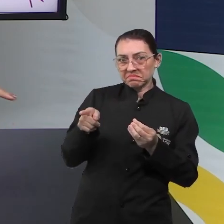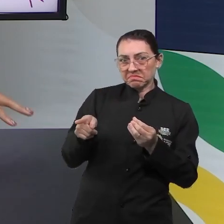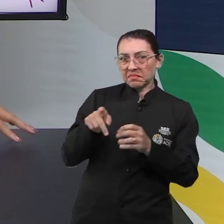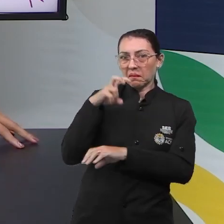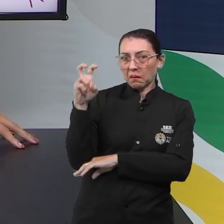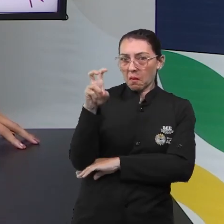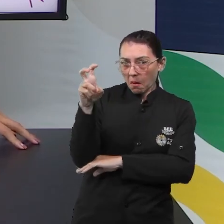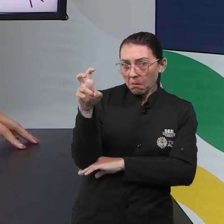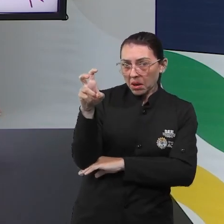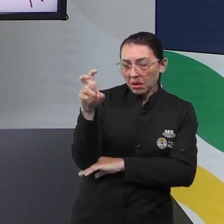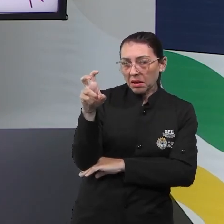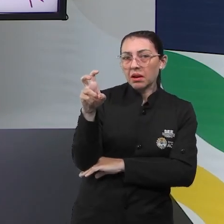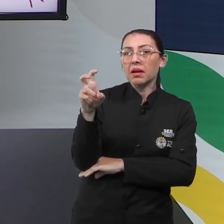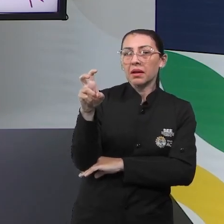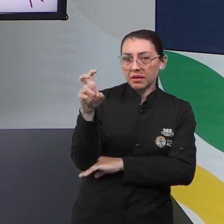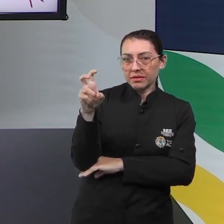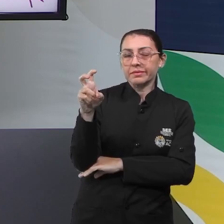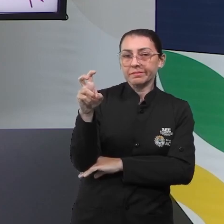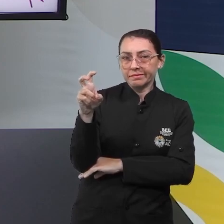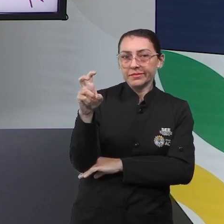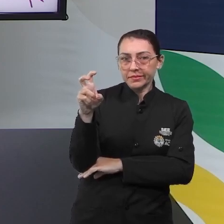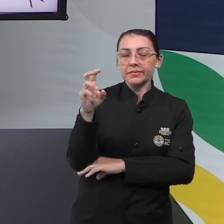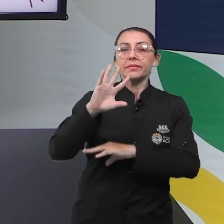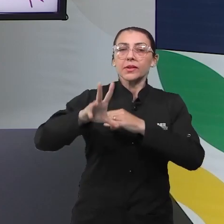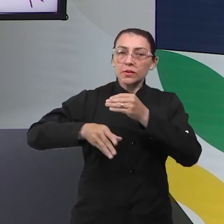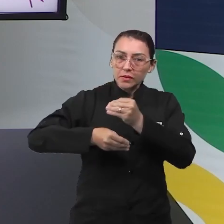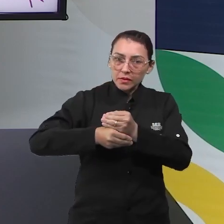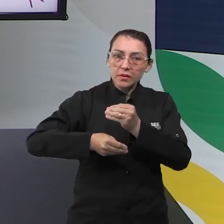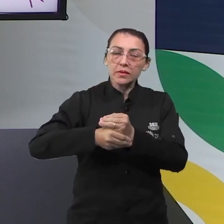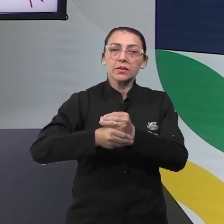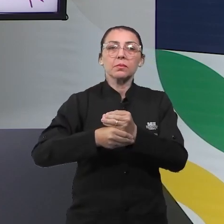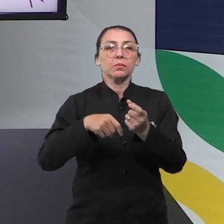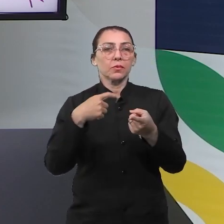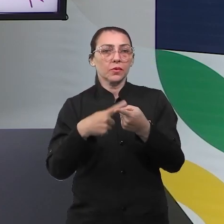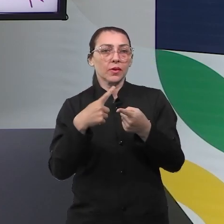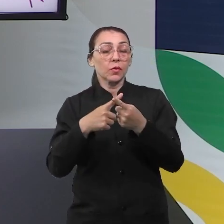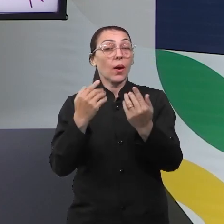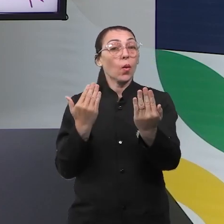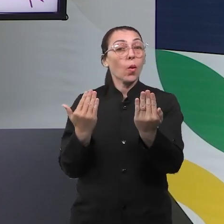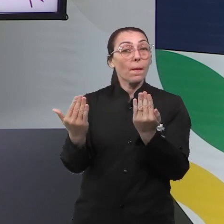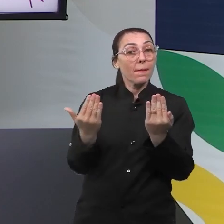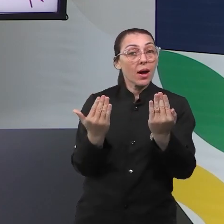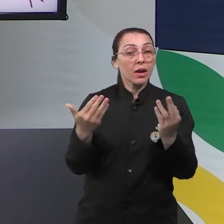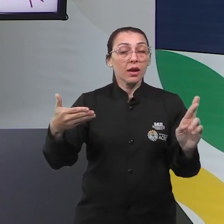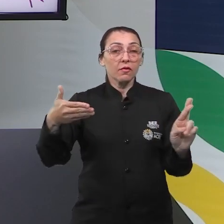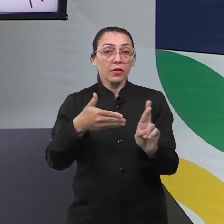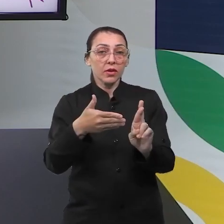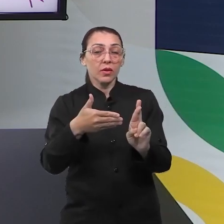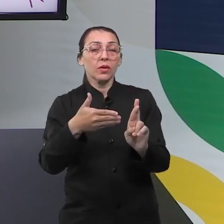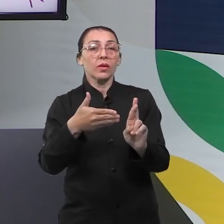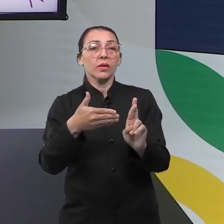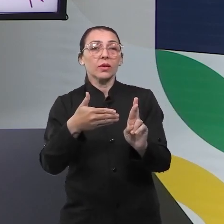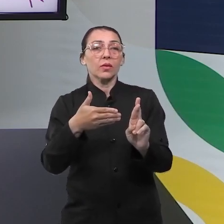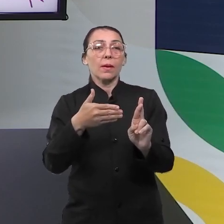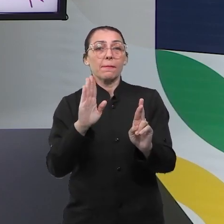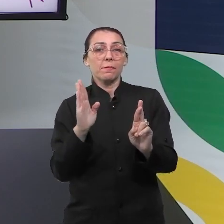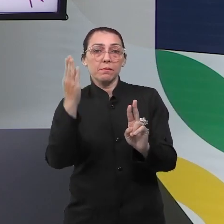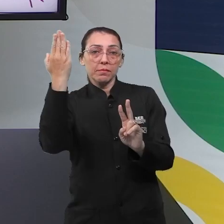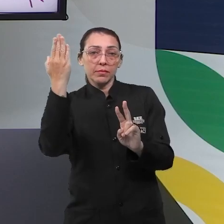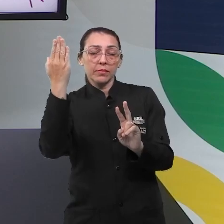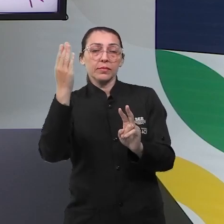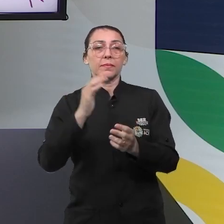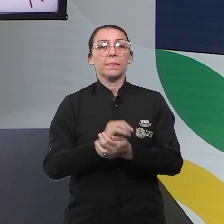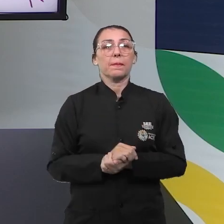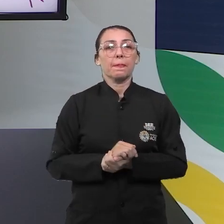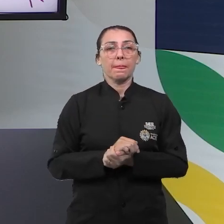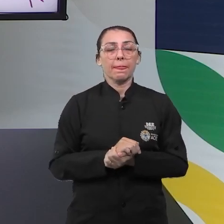uma cobra, aí vai ser no sentido conotativo, porque eu estou me referindo como algo traiçoeiro, no